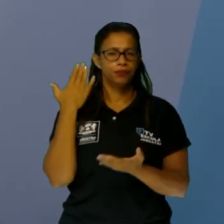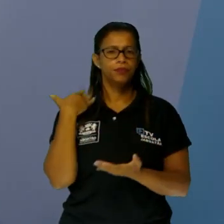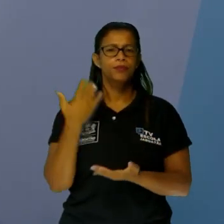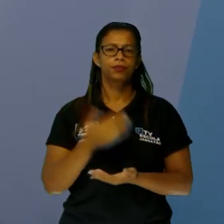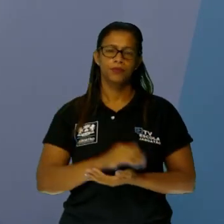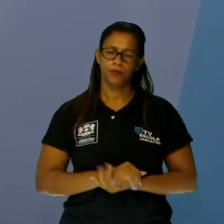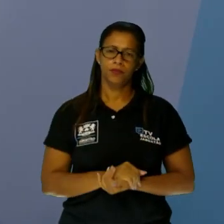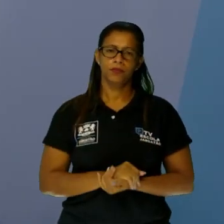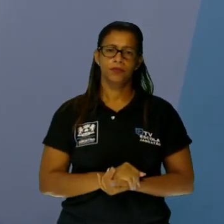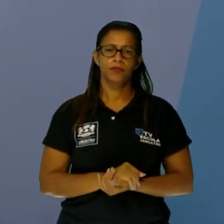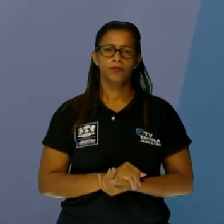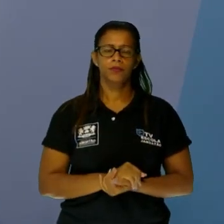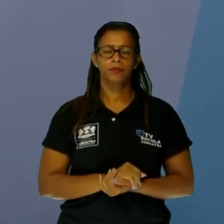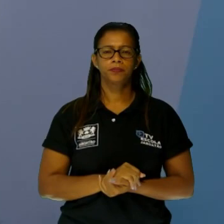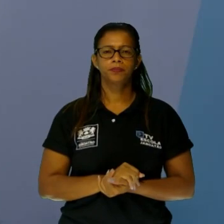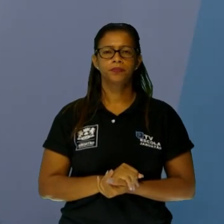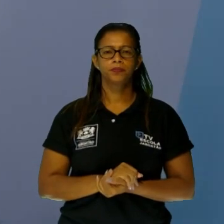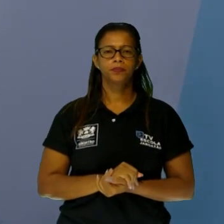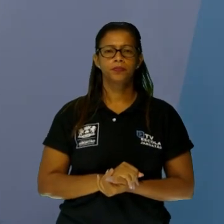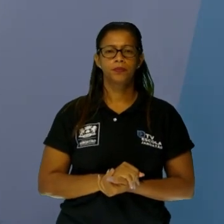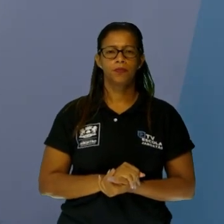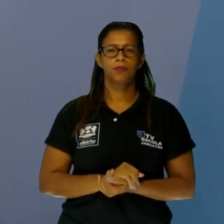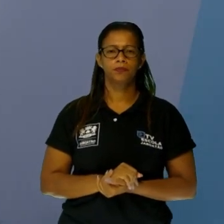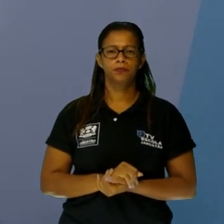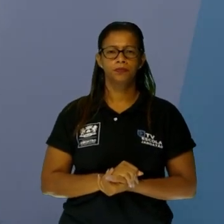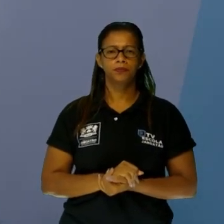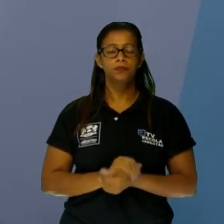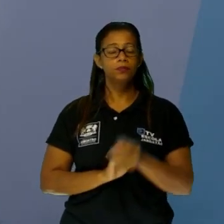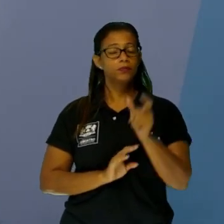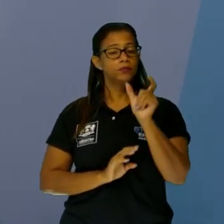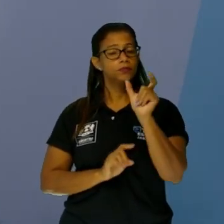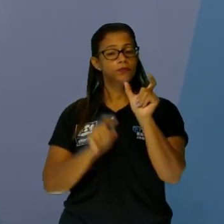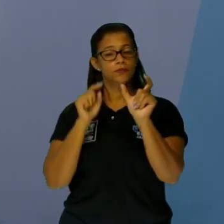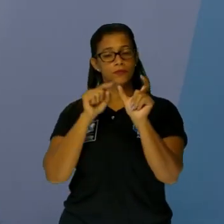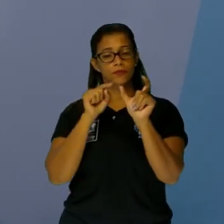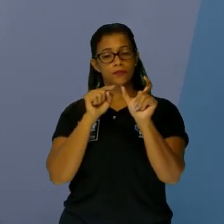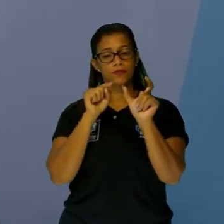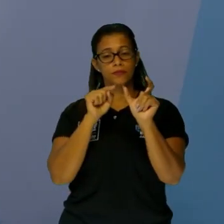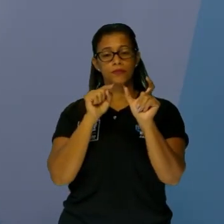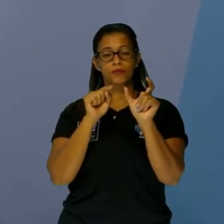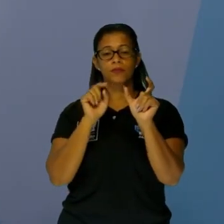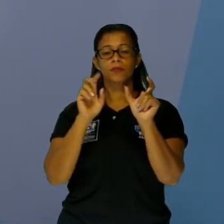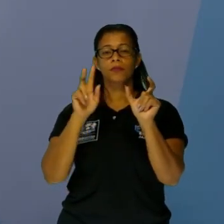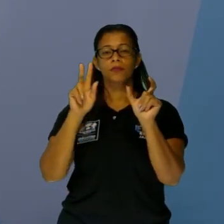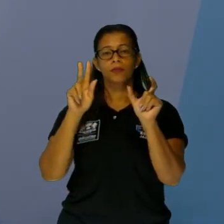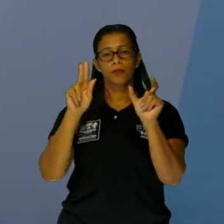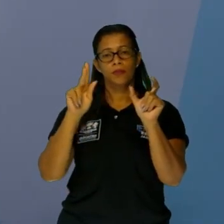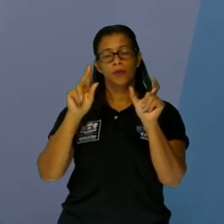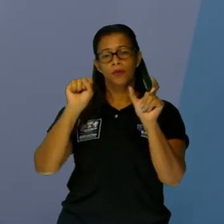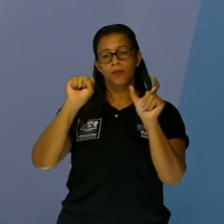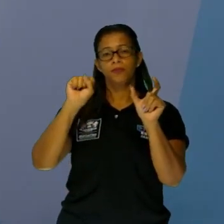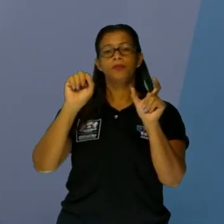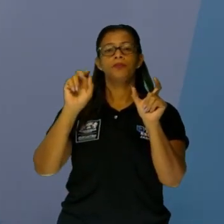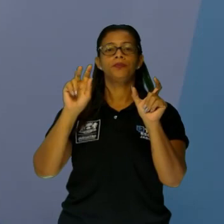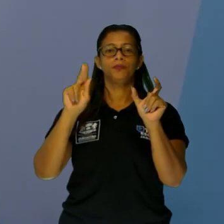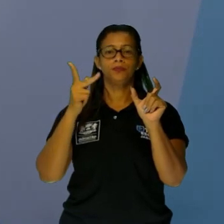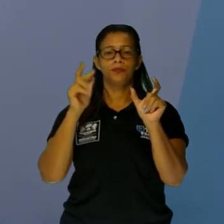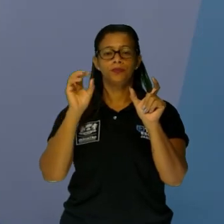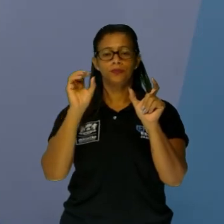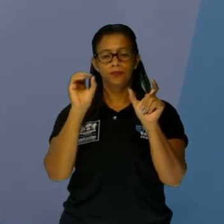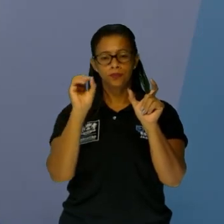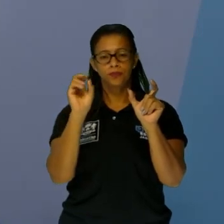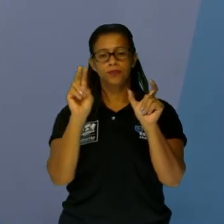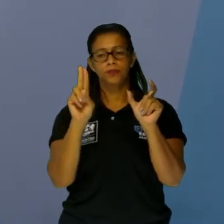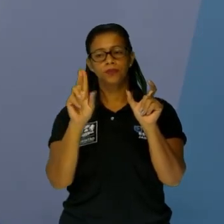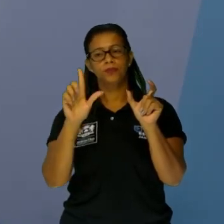Então, would é um verbo modal. Should, que esse daqui também é outro verbo modal. Por quê?